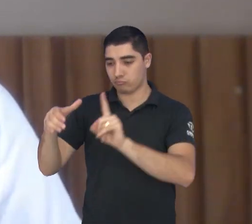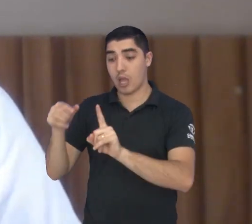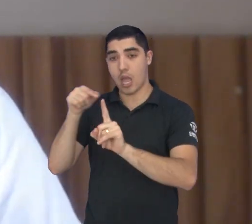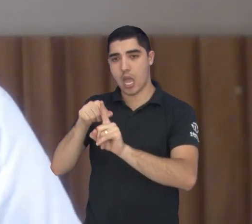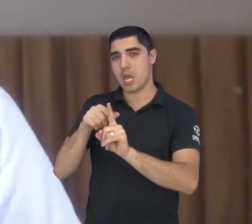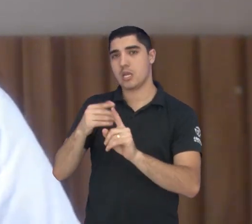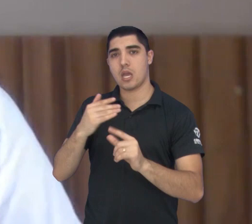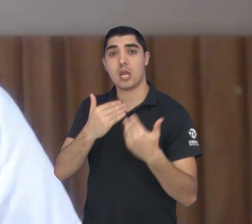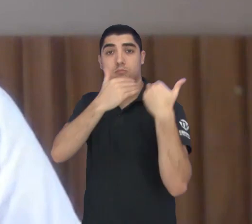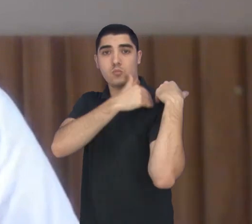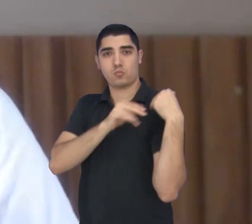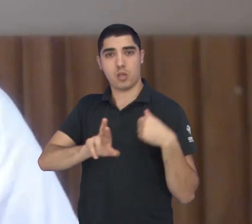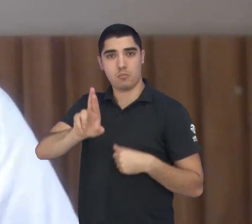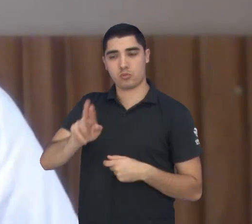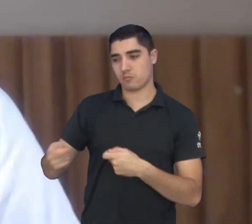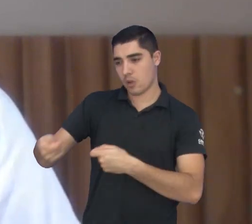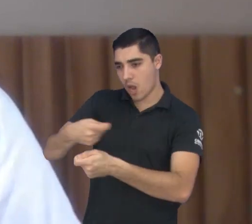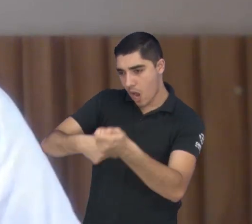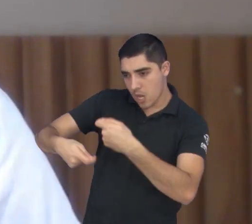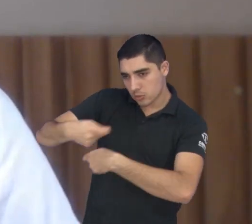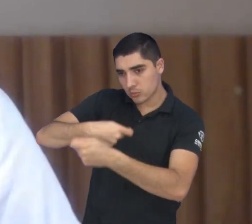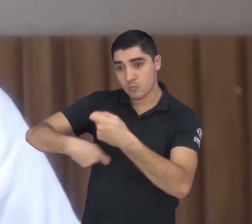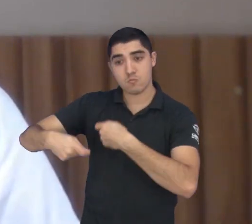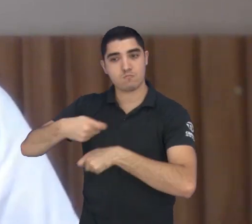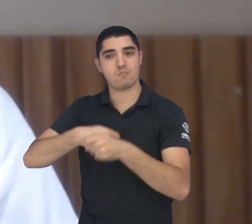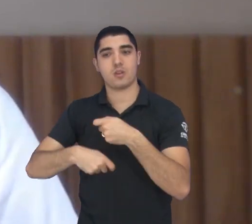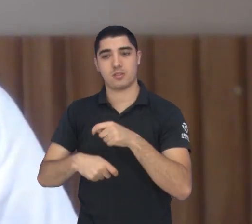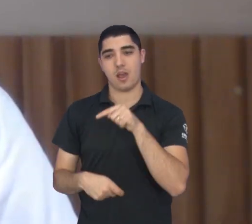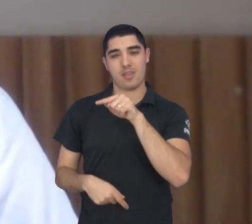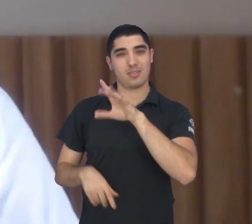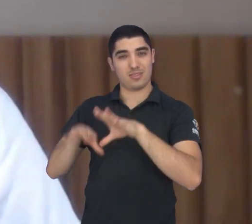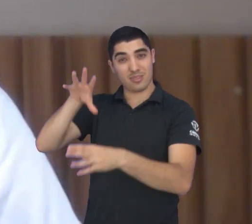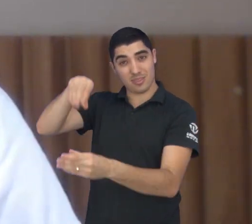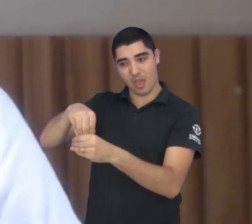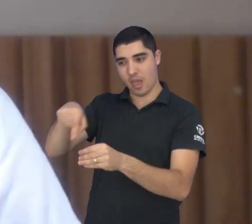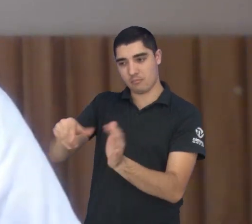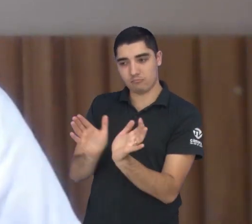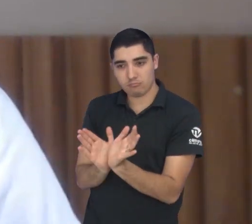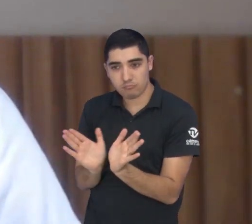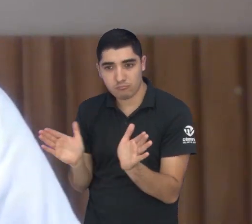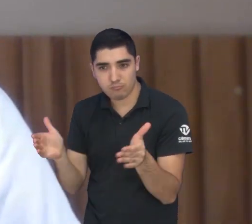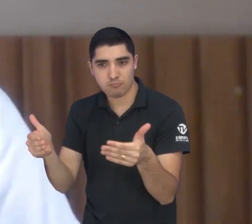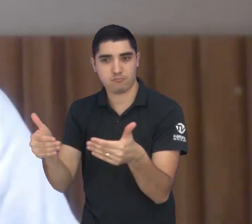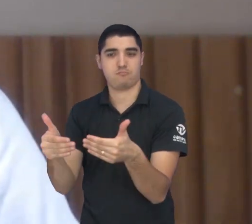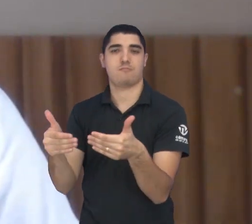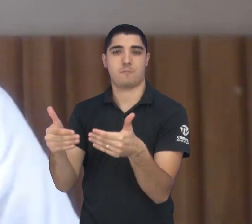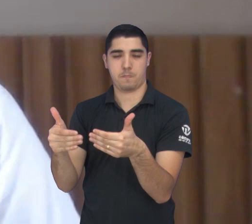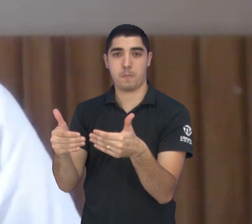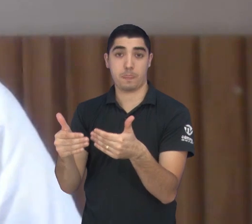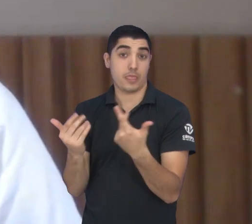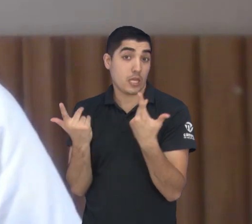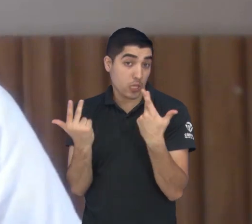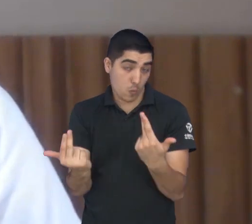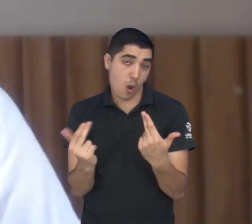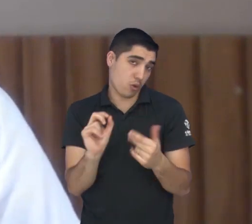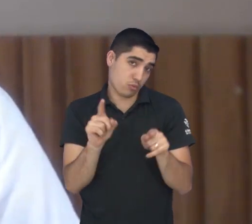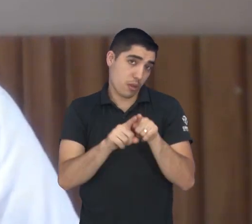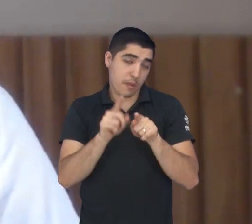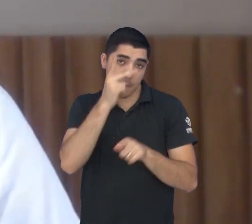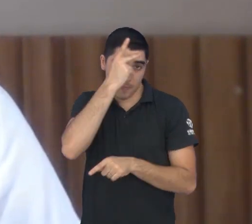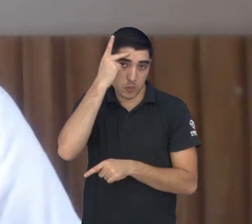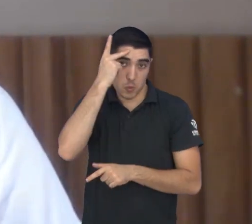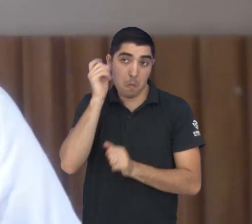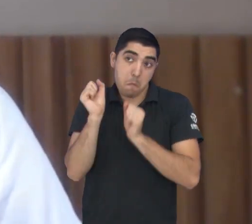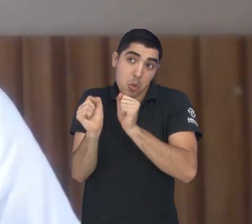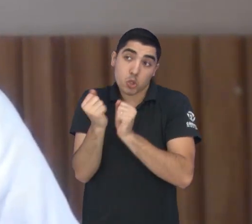a administração toda em si desenvolvida como feita por um síndico morador. Lógico que a